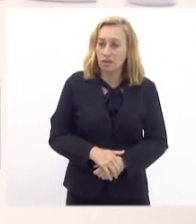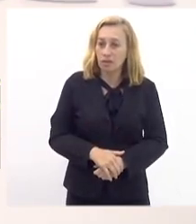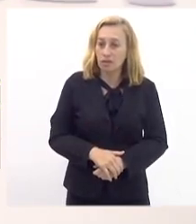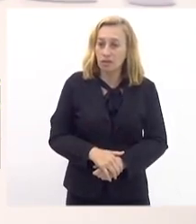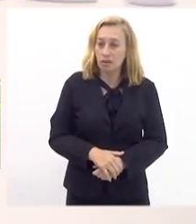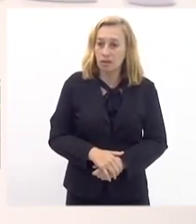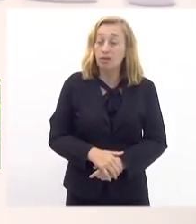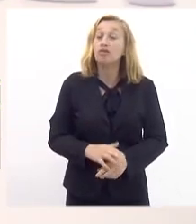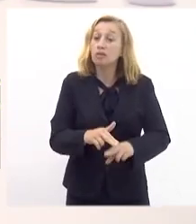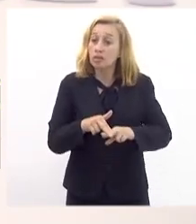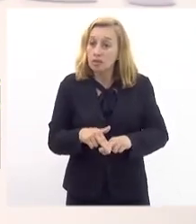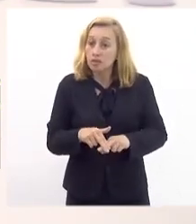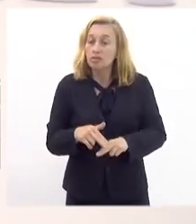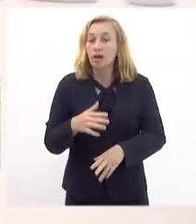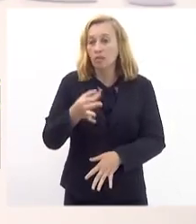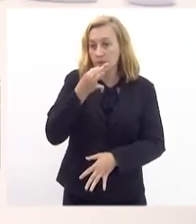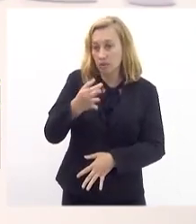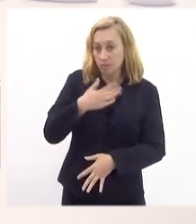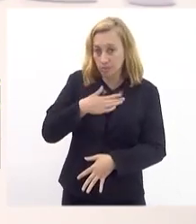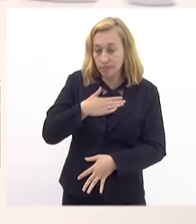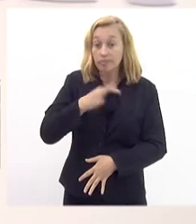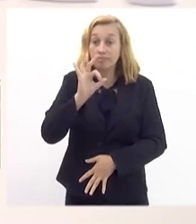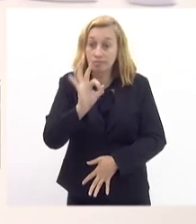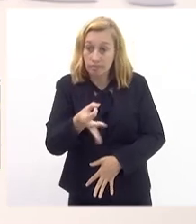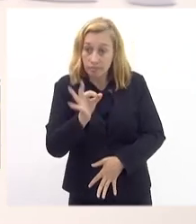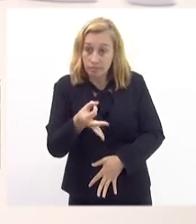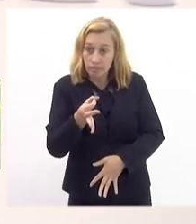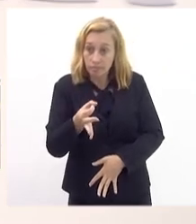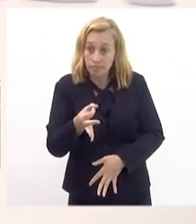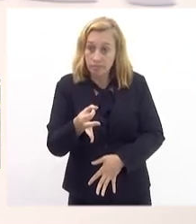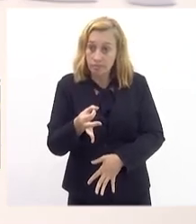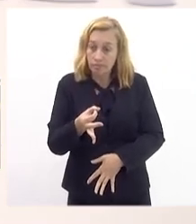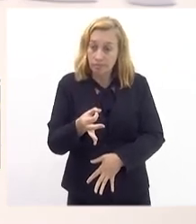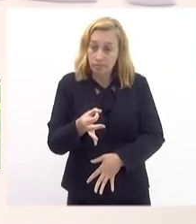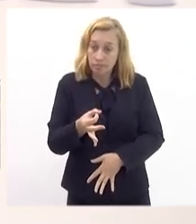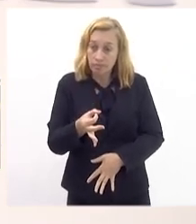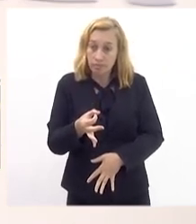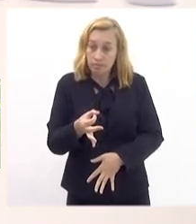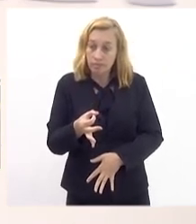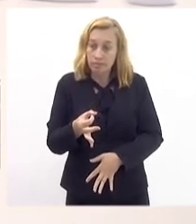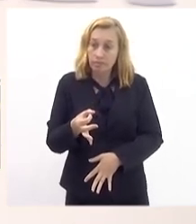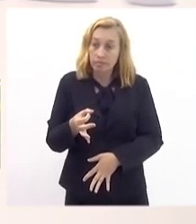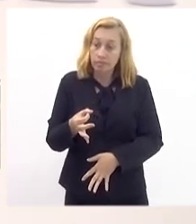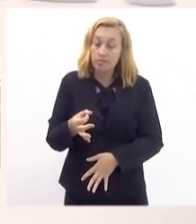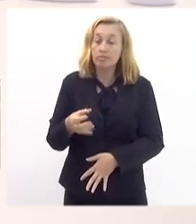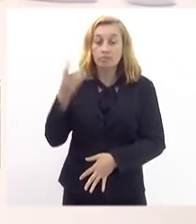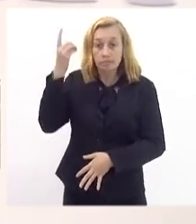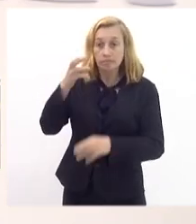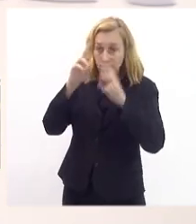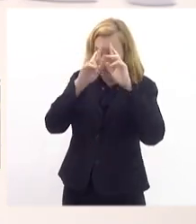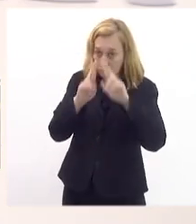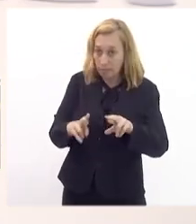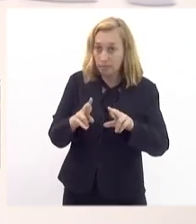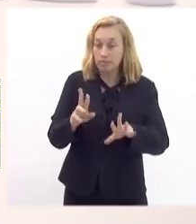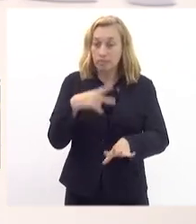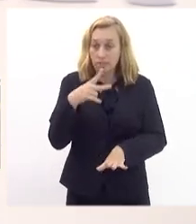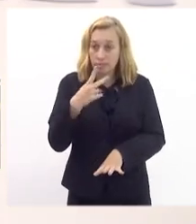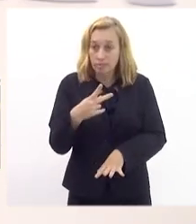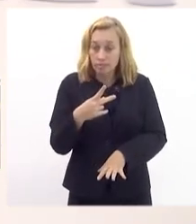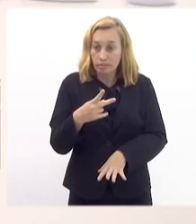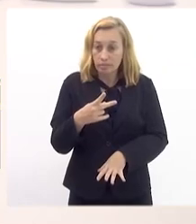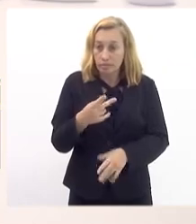concluído a gente vê o tanto a minha opinião claramente concluir para concluir deputada com todo respeito as colocações